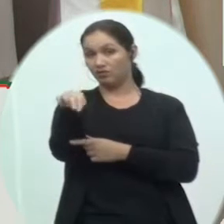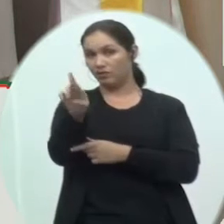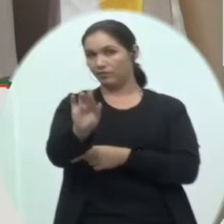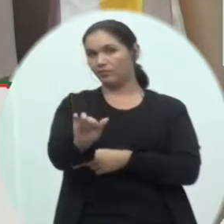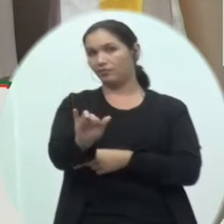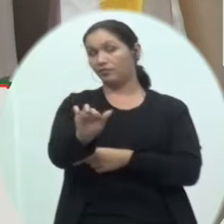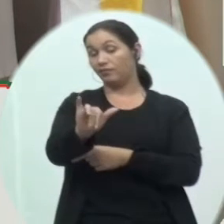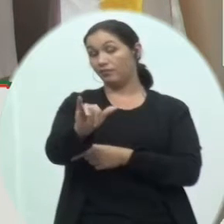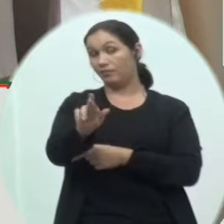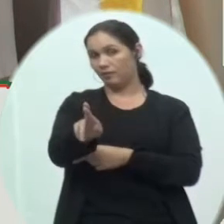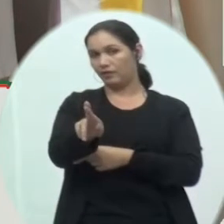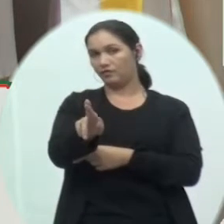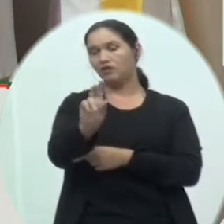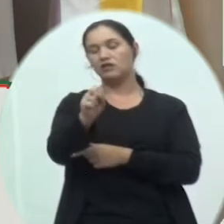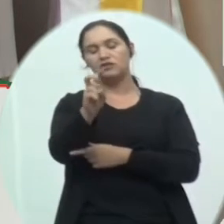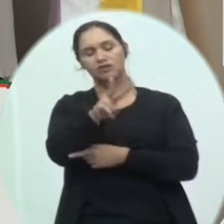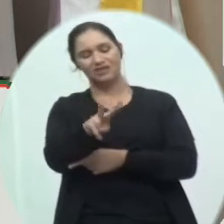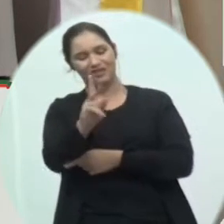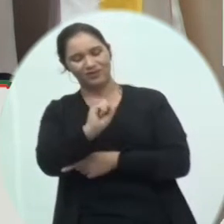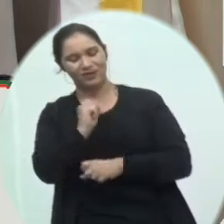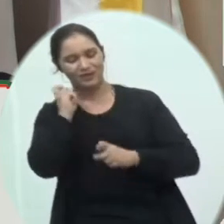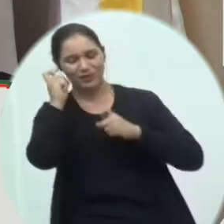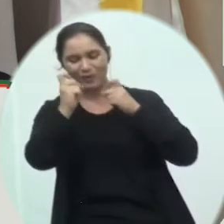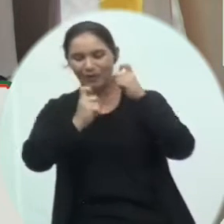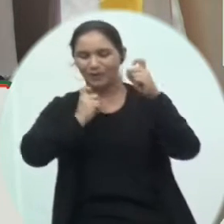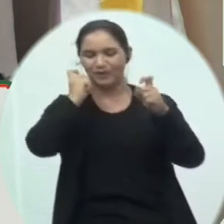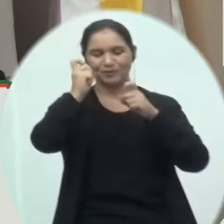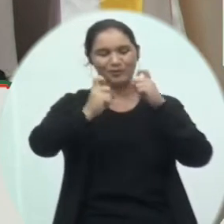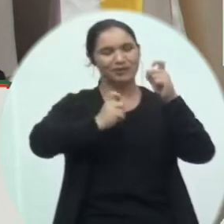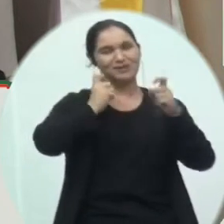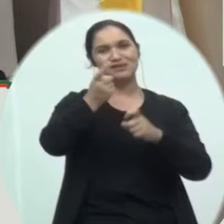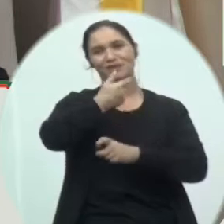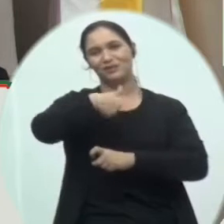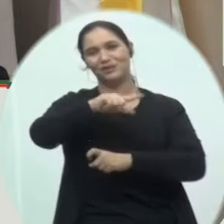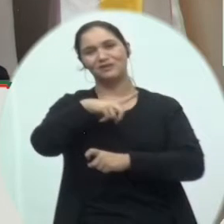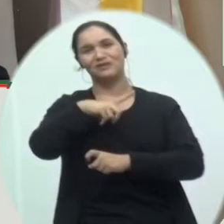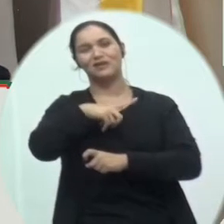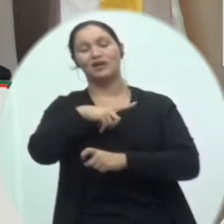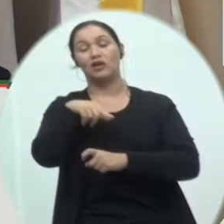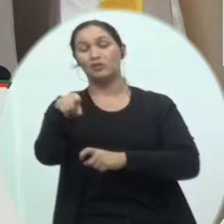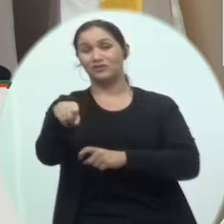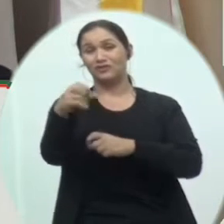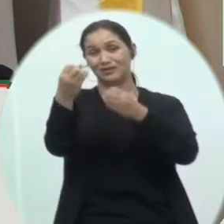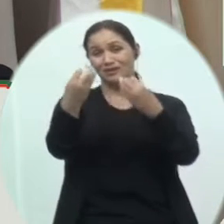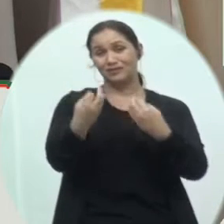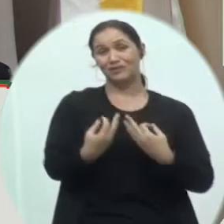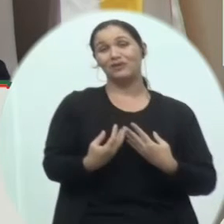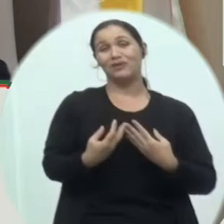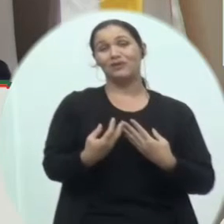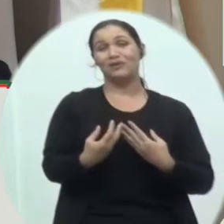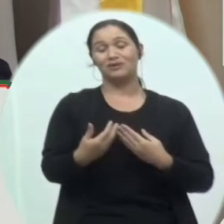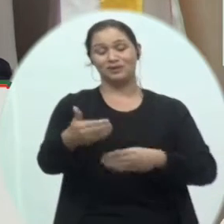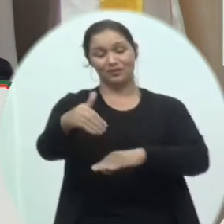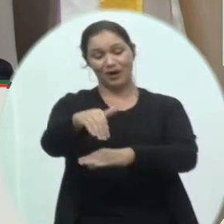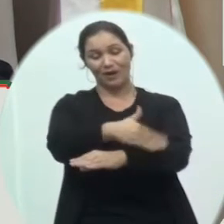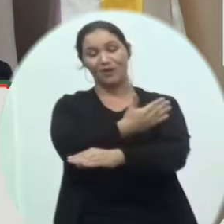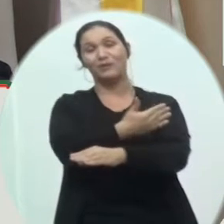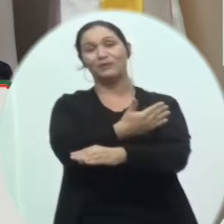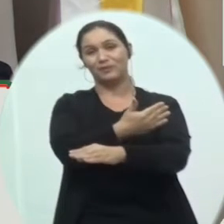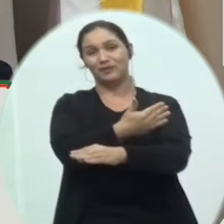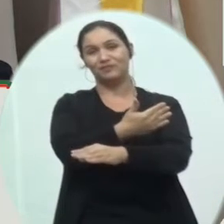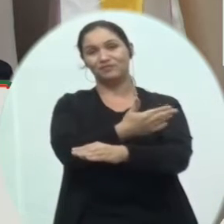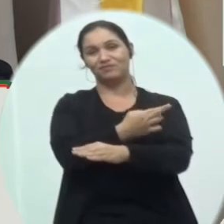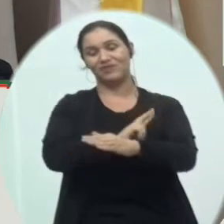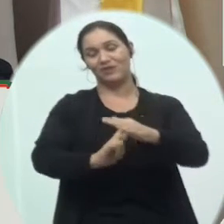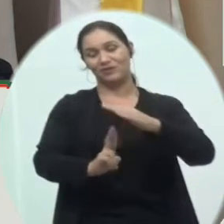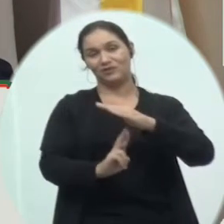existe uma preocupação, sim, vereador. Esse, como você comentou ali a respeito ali do mergulho, eu não vou